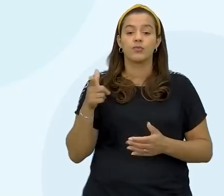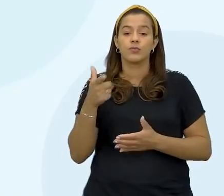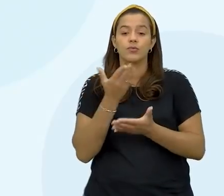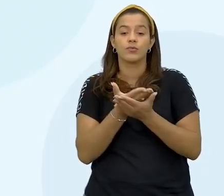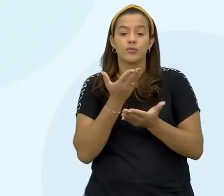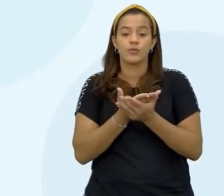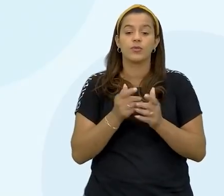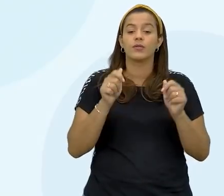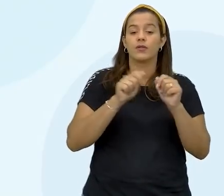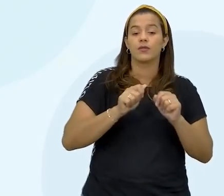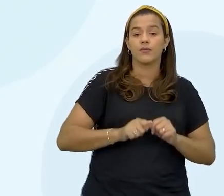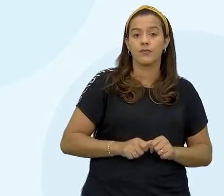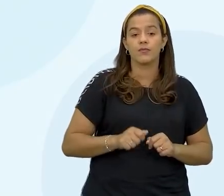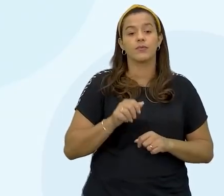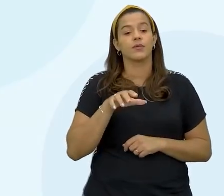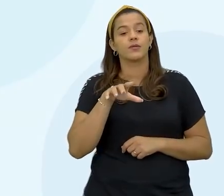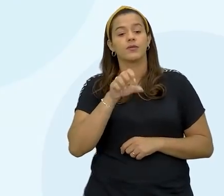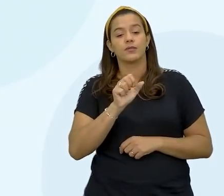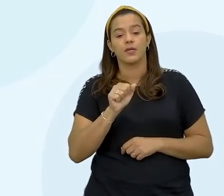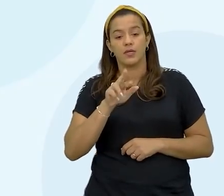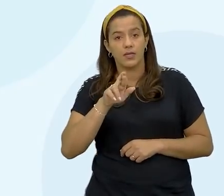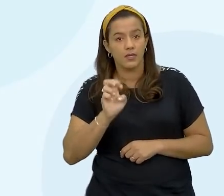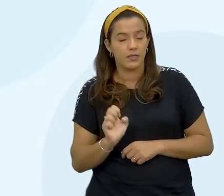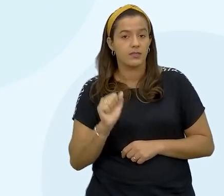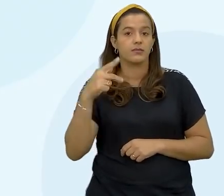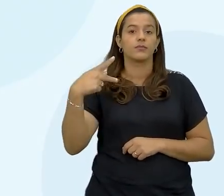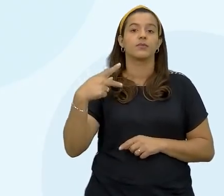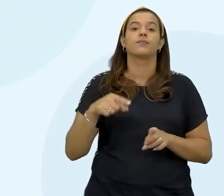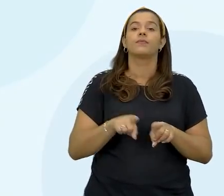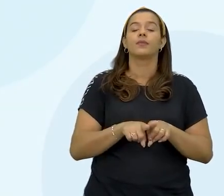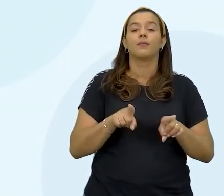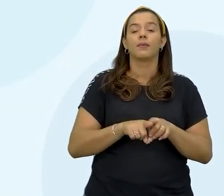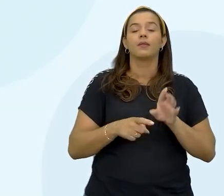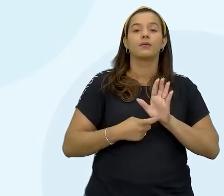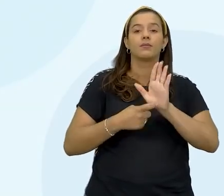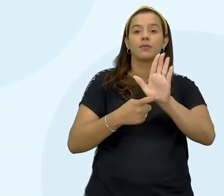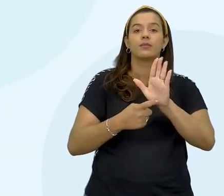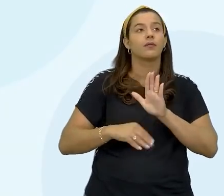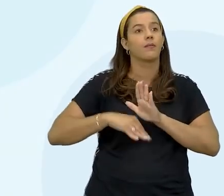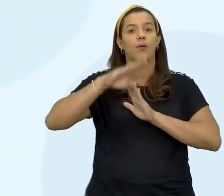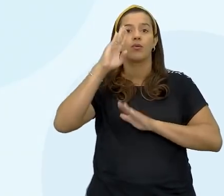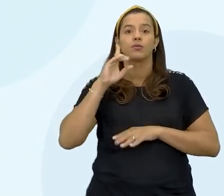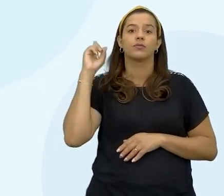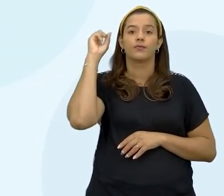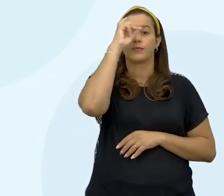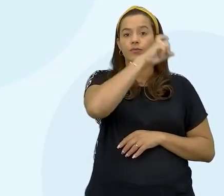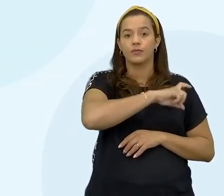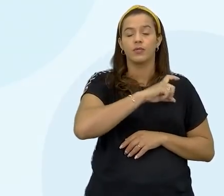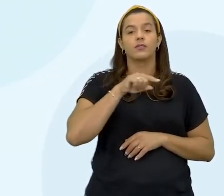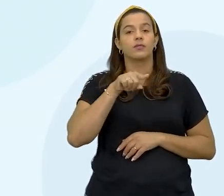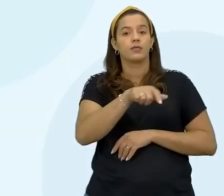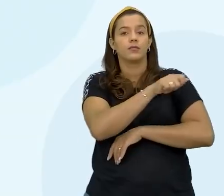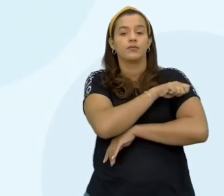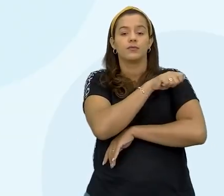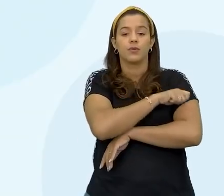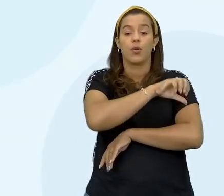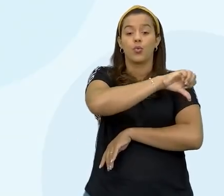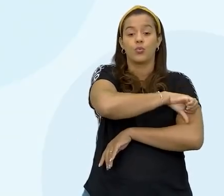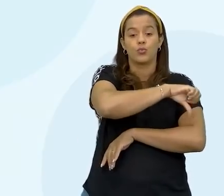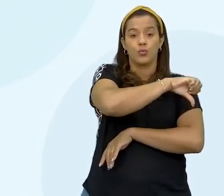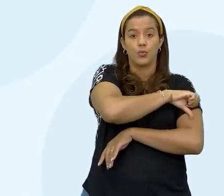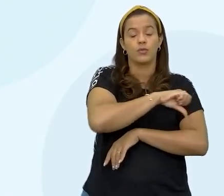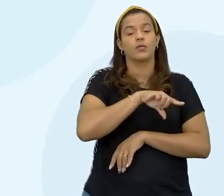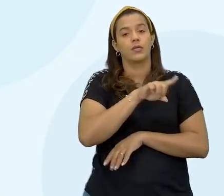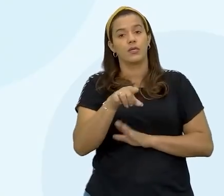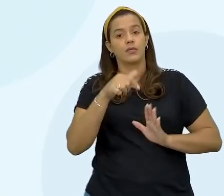que realizaram a prova do SARESP do nono ano apresentaram maior dificuldade. Os estudantes do nono ano que realizaram